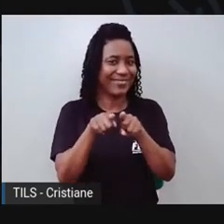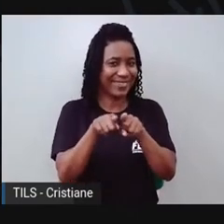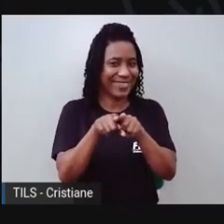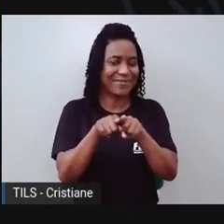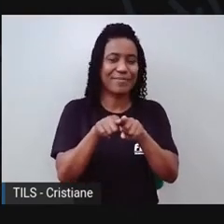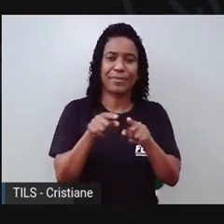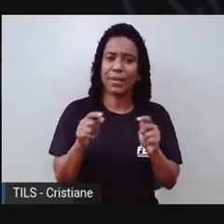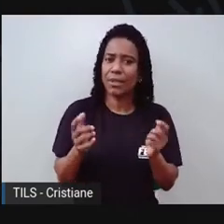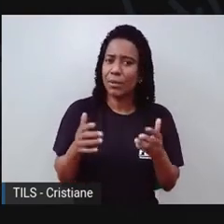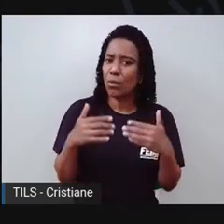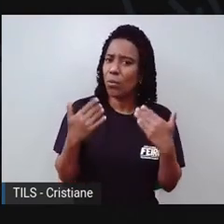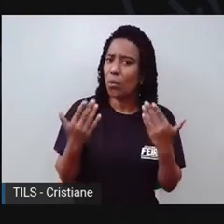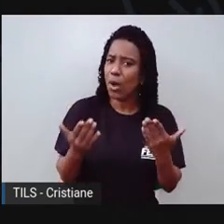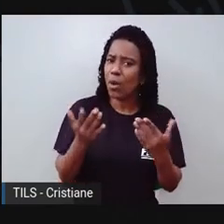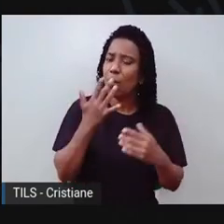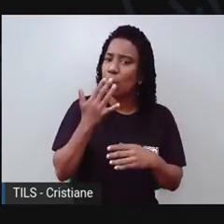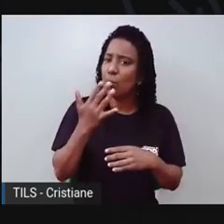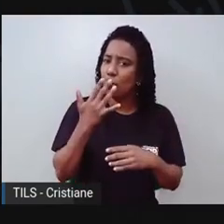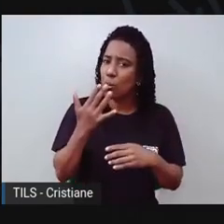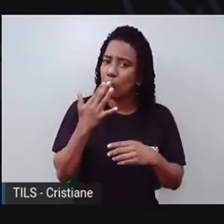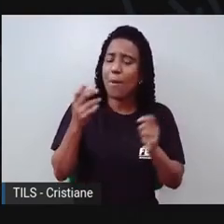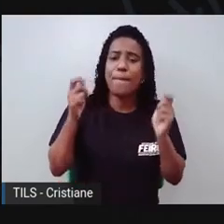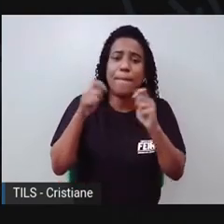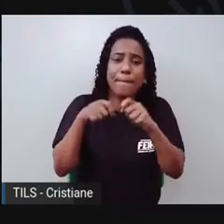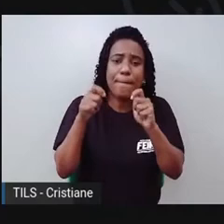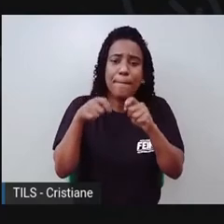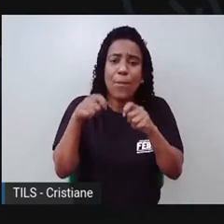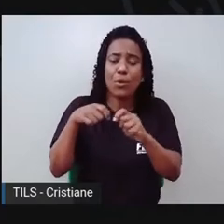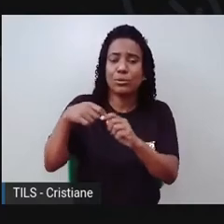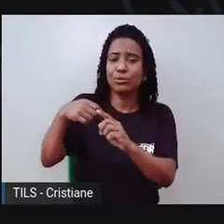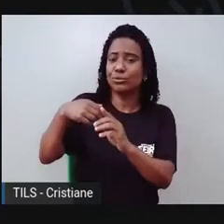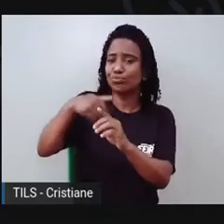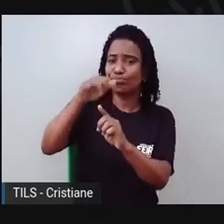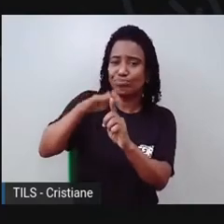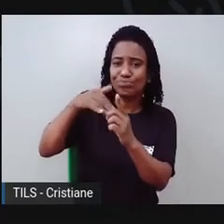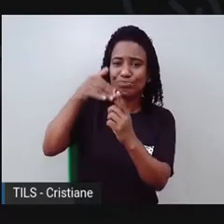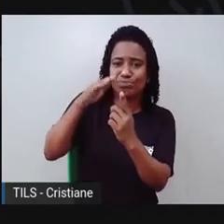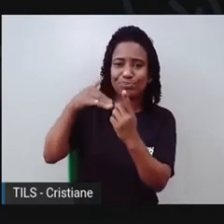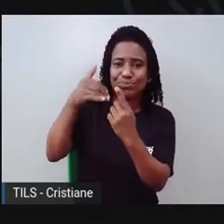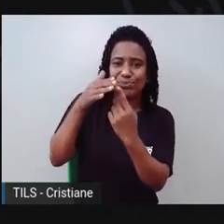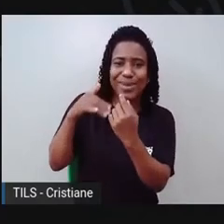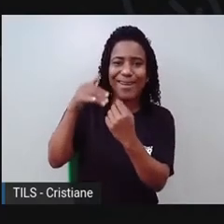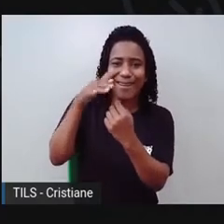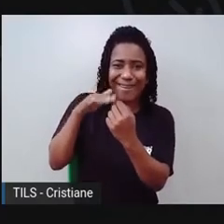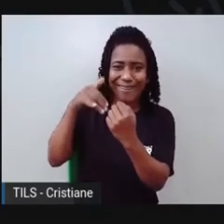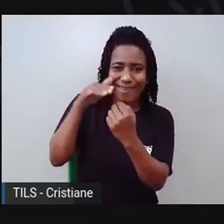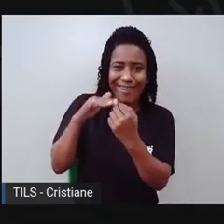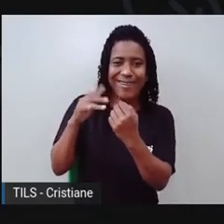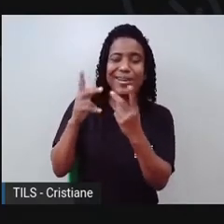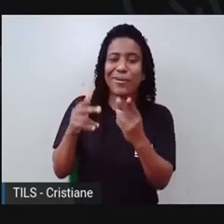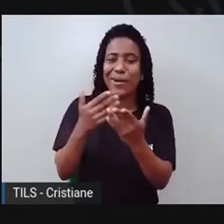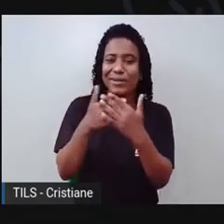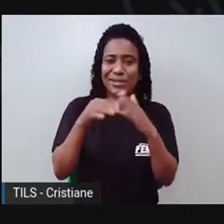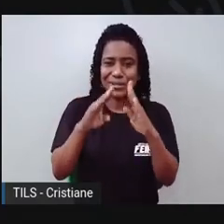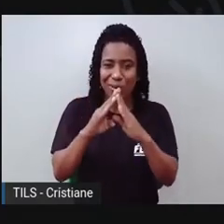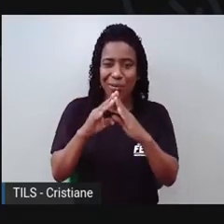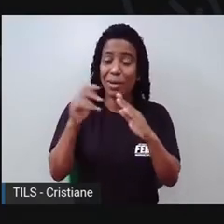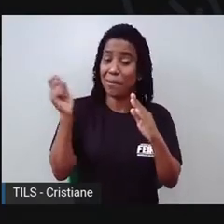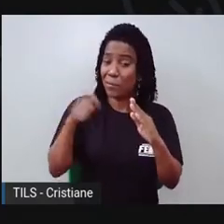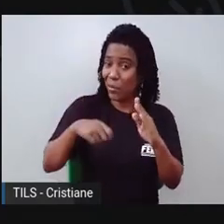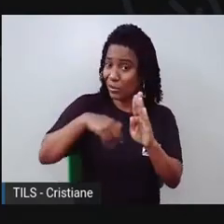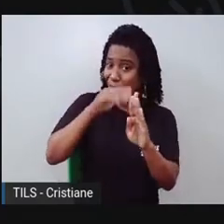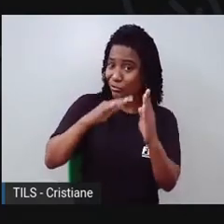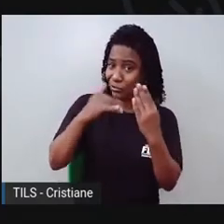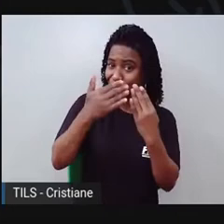ser tinta guache, dessas que a gente usa na escola, pode ser qualquer tinta, tinta de tecido, tinta